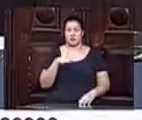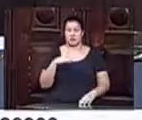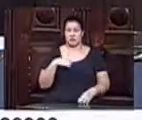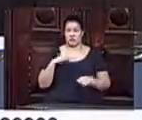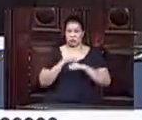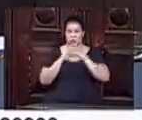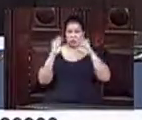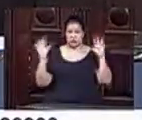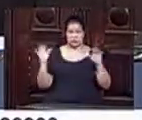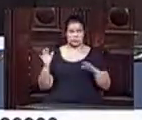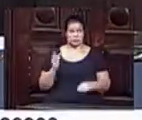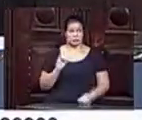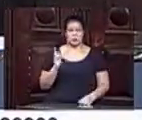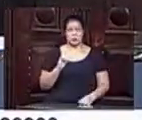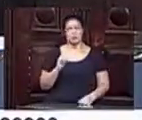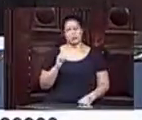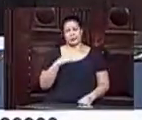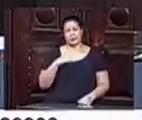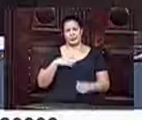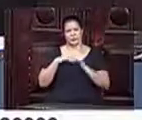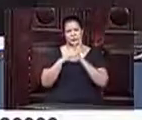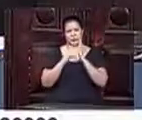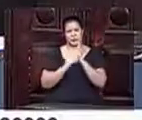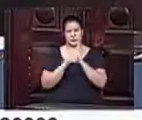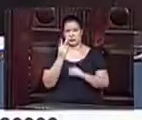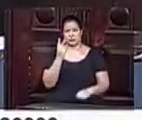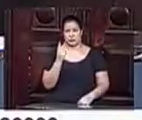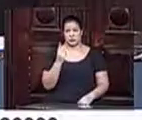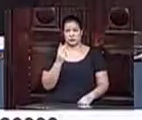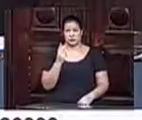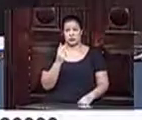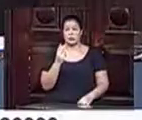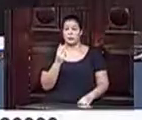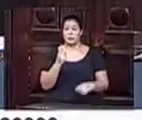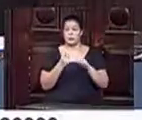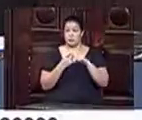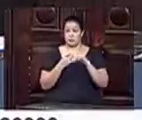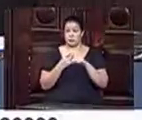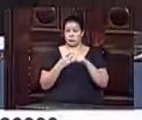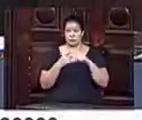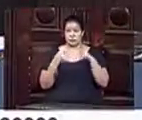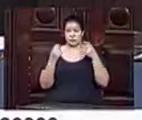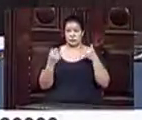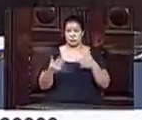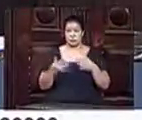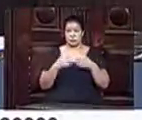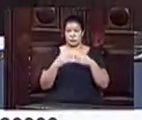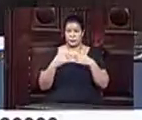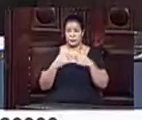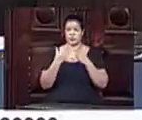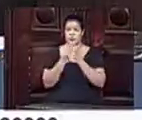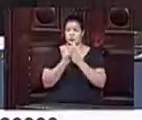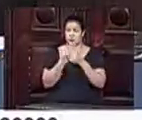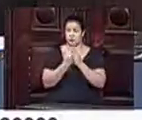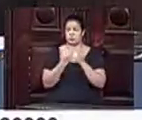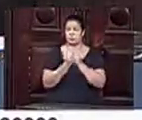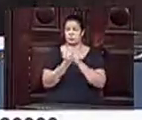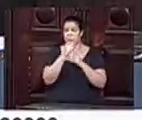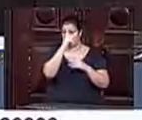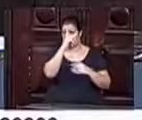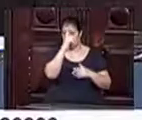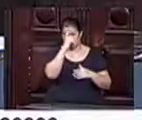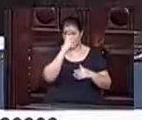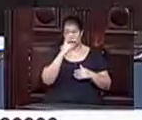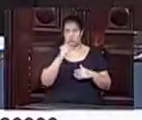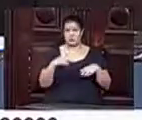bom lembrar que nós recebemos duas emendas. Uma delas pede para que tenha estudo imunoistoquímico. O que